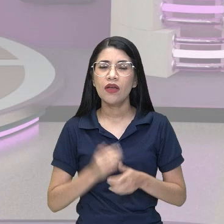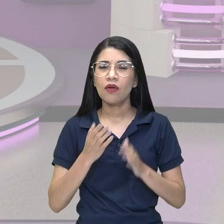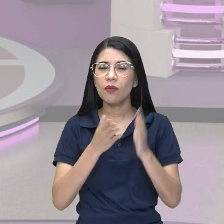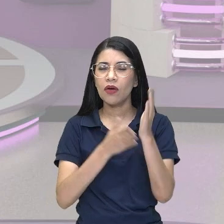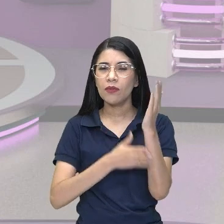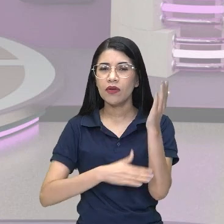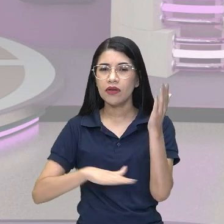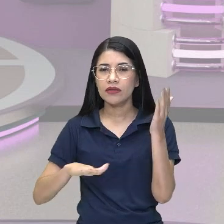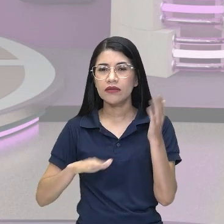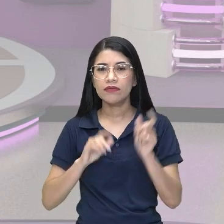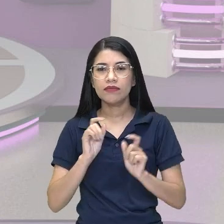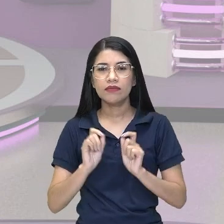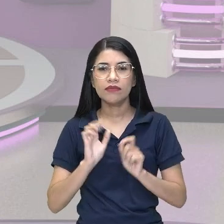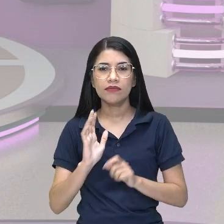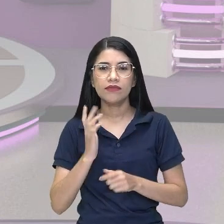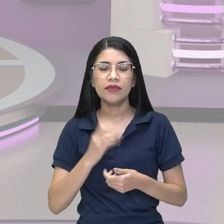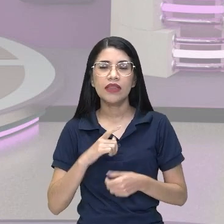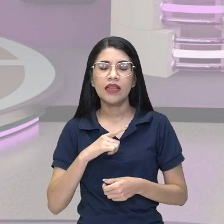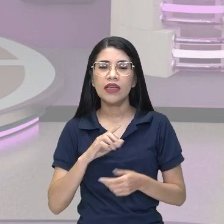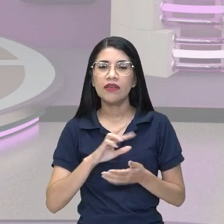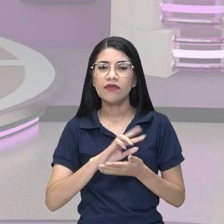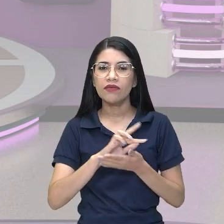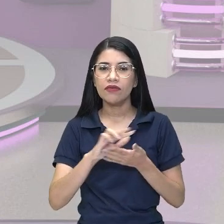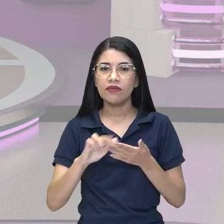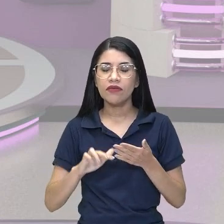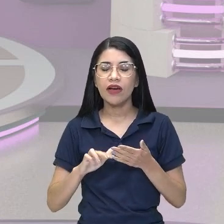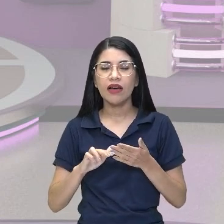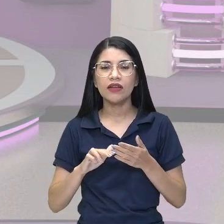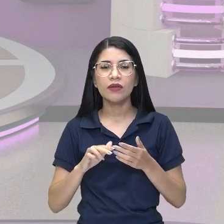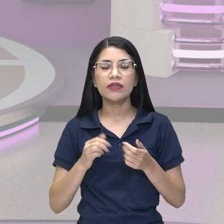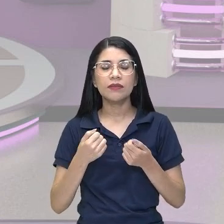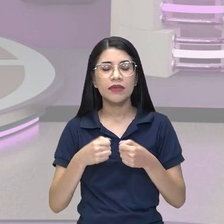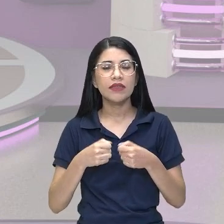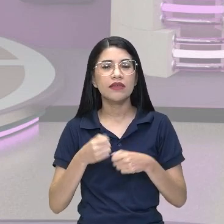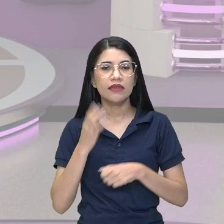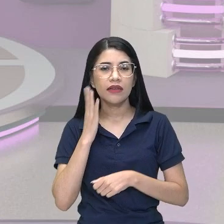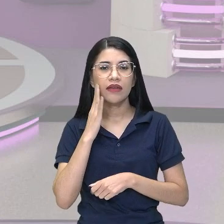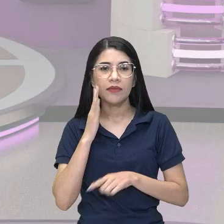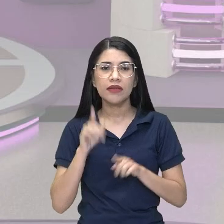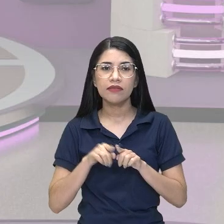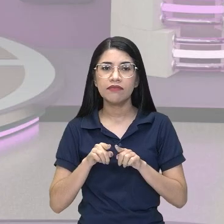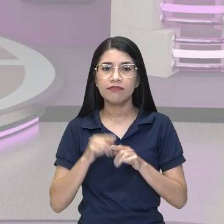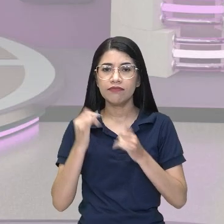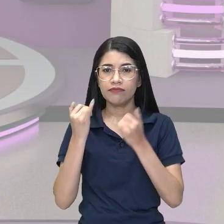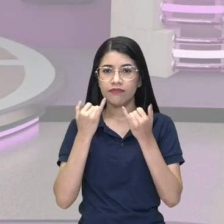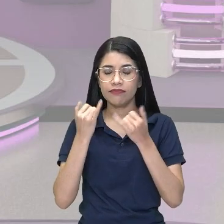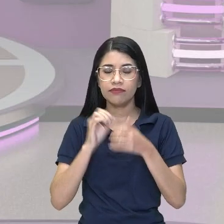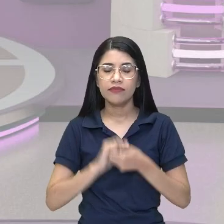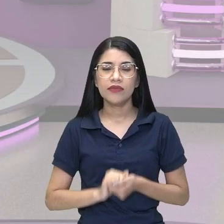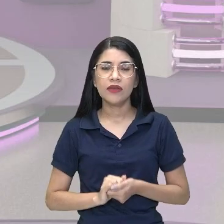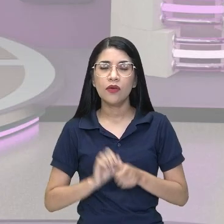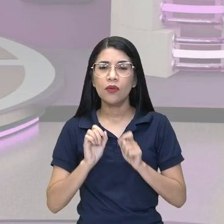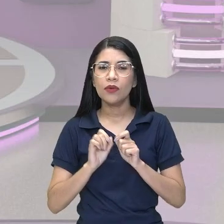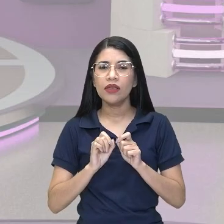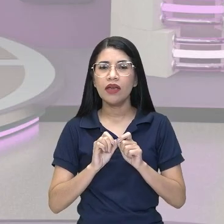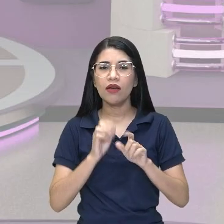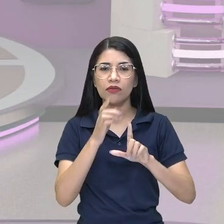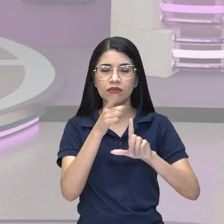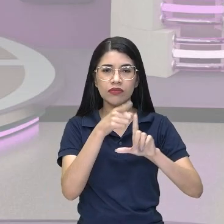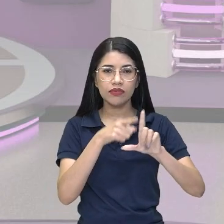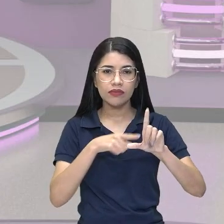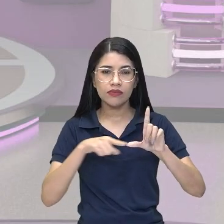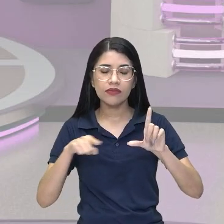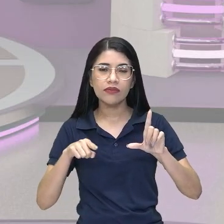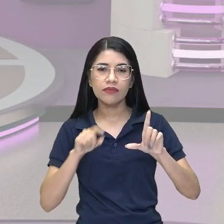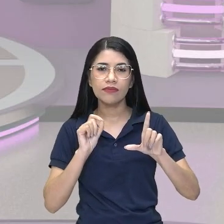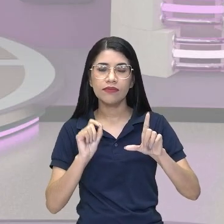cartesiano ortogonal, existem outras coisas que você precisa saber. Tudo bem? O que é o plano, então, cartesiano aí? Não